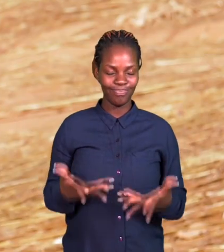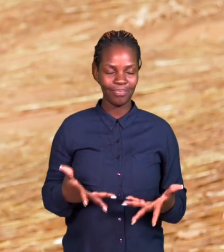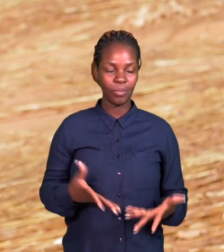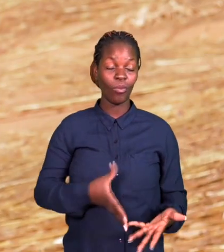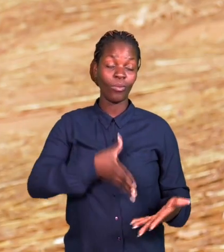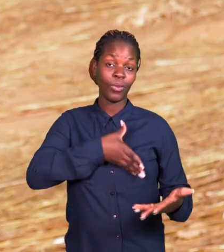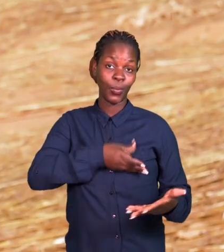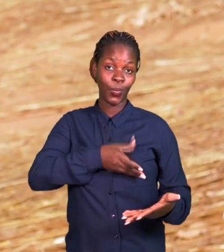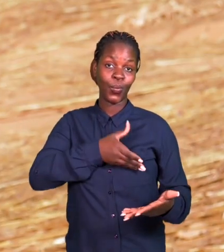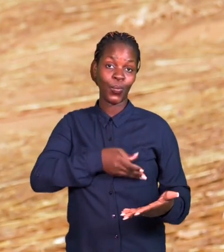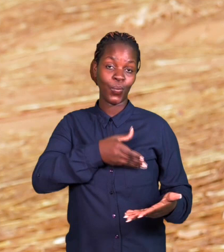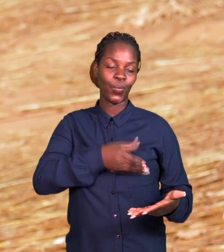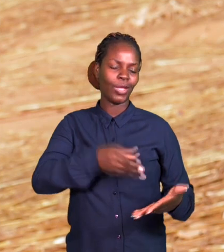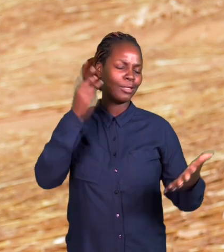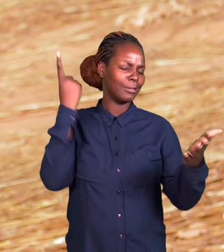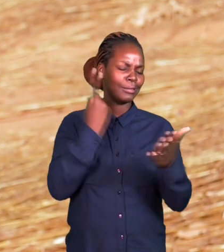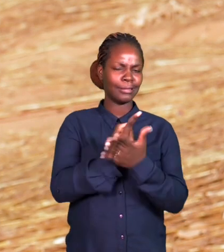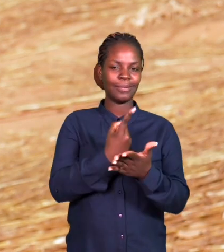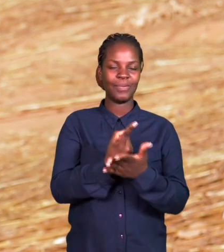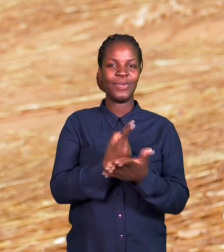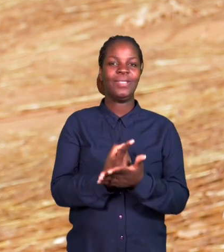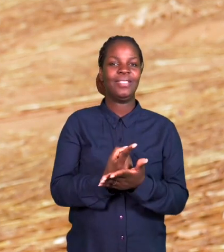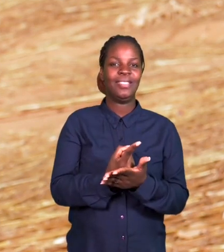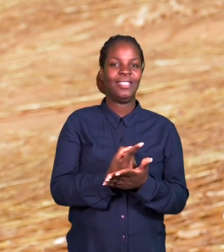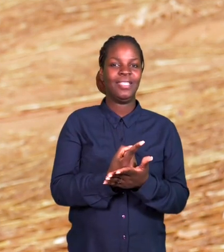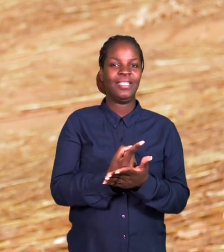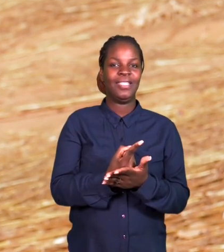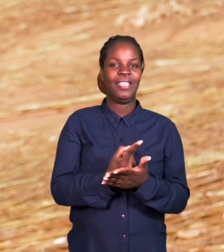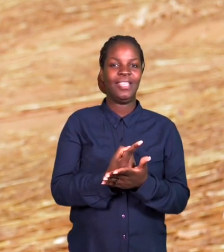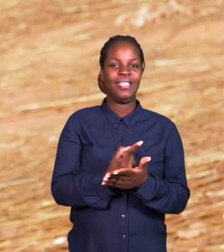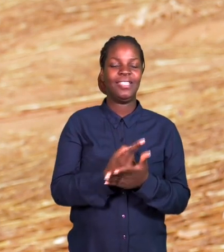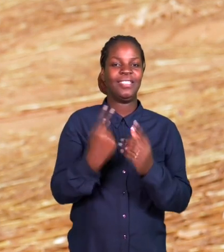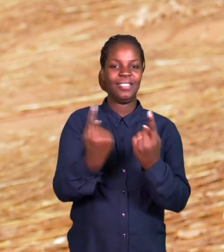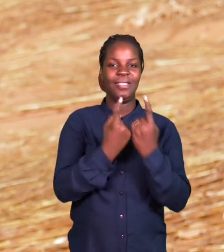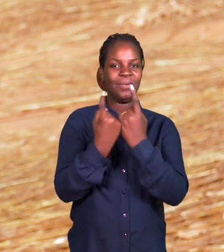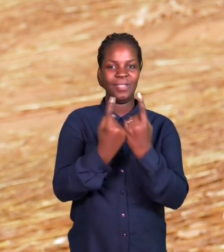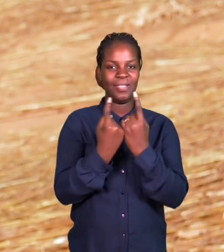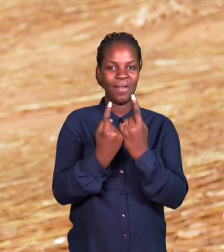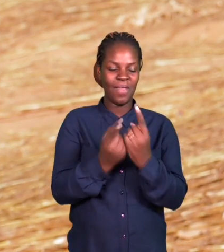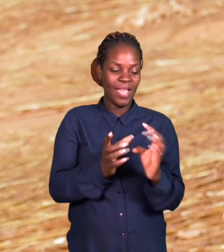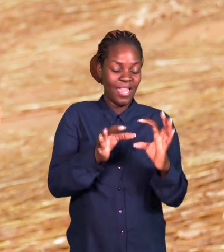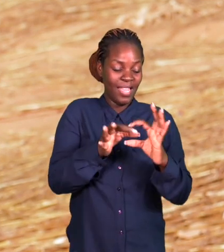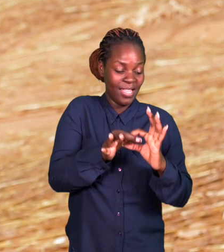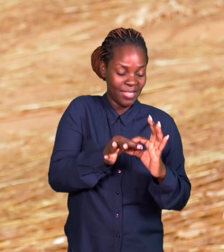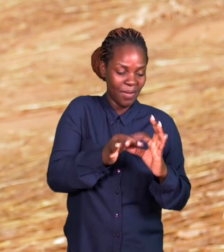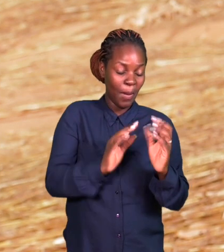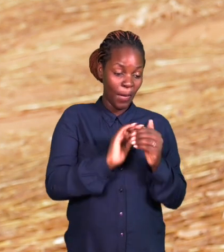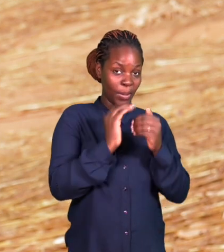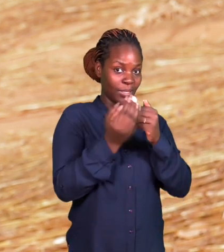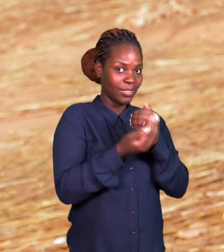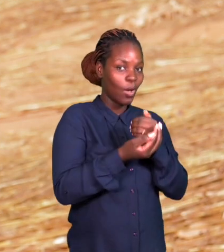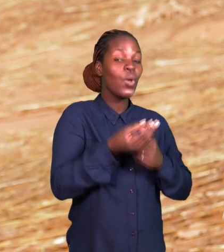Bom, o aleitamento materno é a mais sábia estratégia natural de vínculo, afeto,